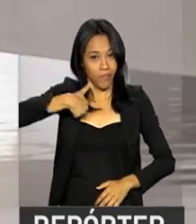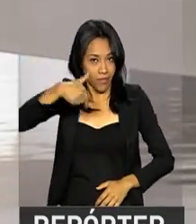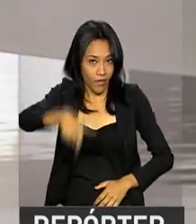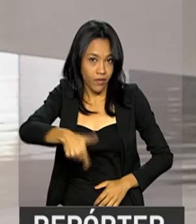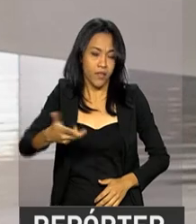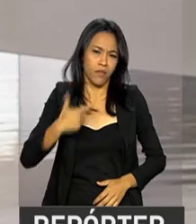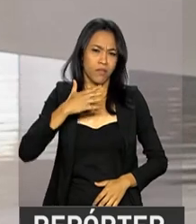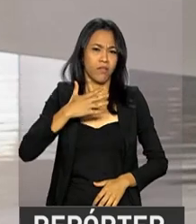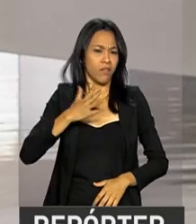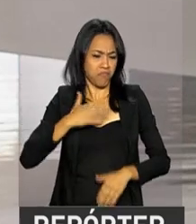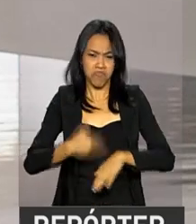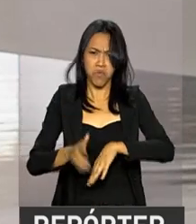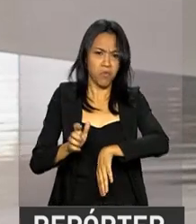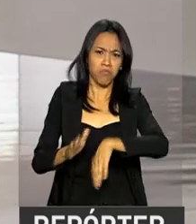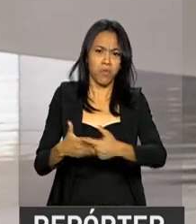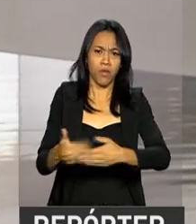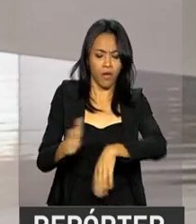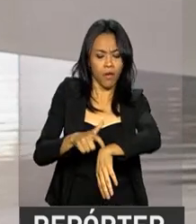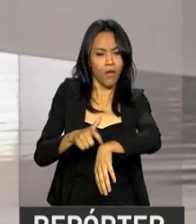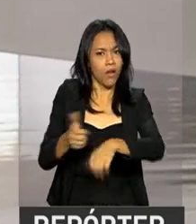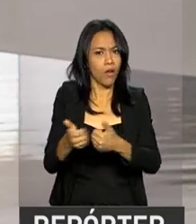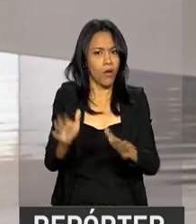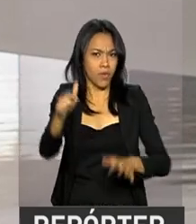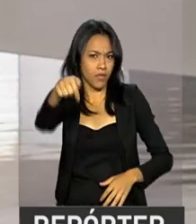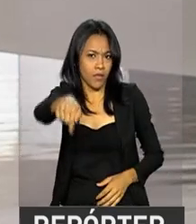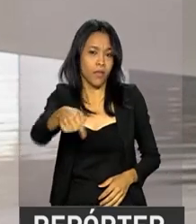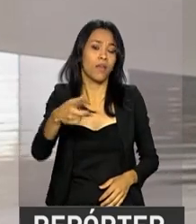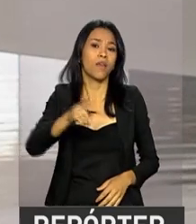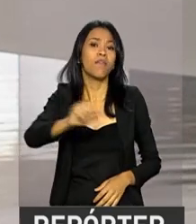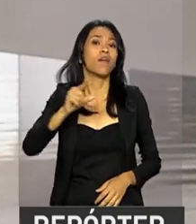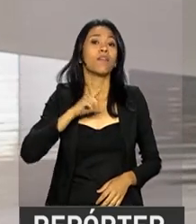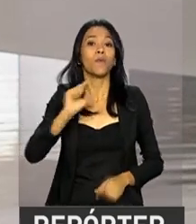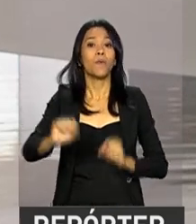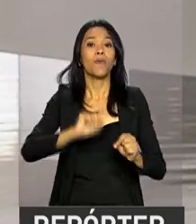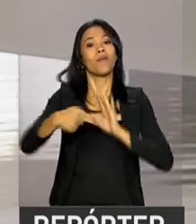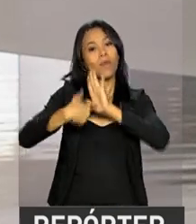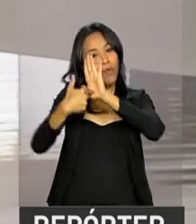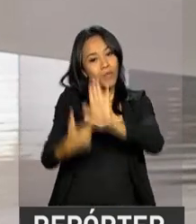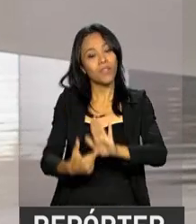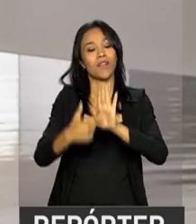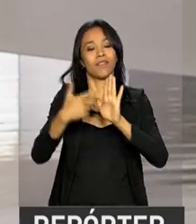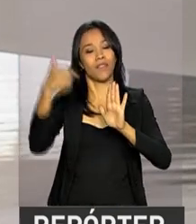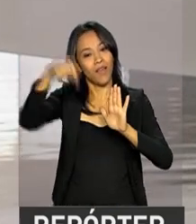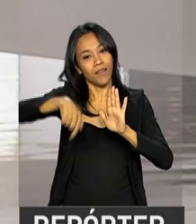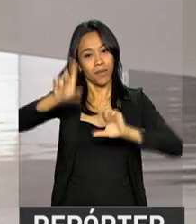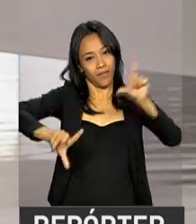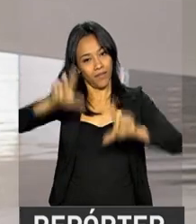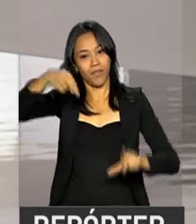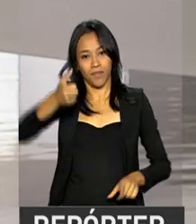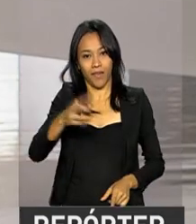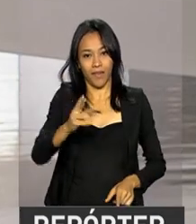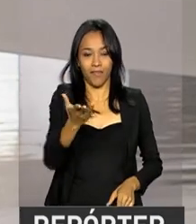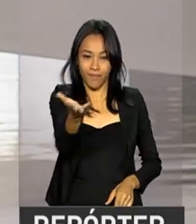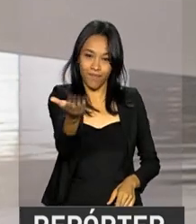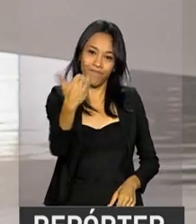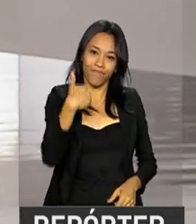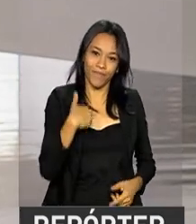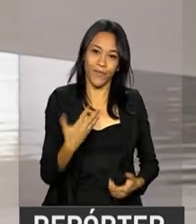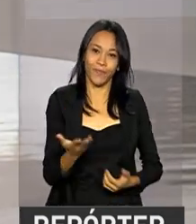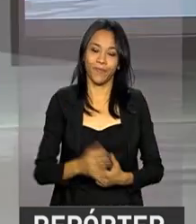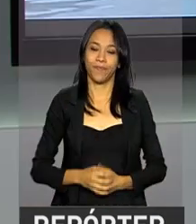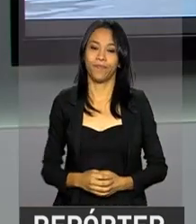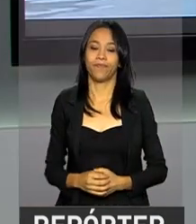esse evento deve começar a qualquer momento instantes aqui no palácio do planalto e vai ter a transmissão ao vivo pela tv nbr e volto com você no estúdio